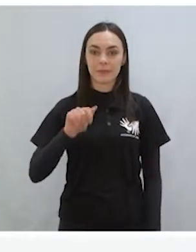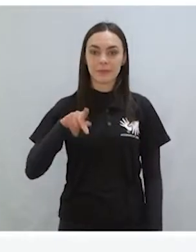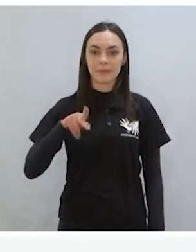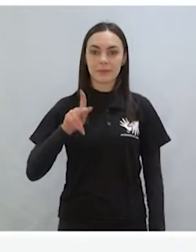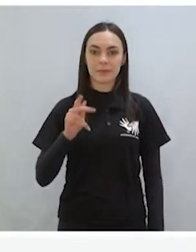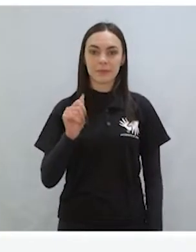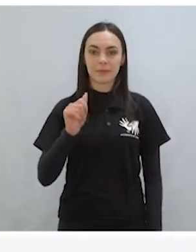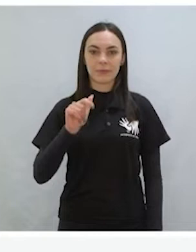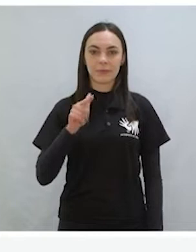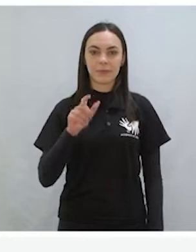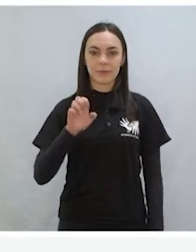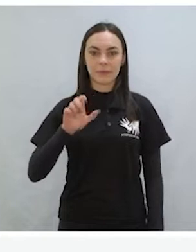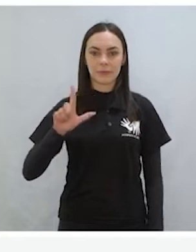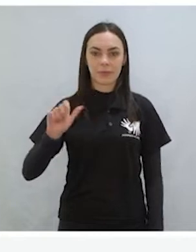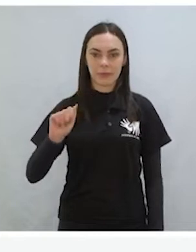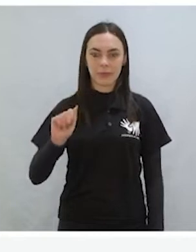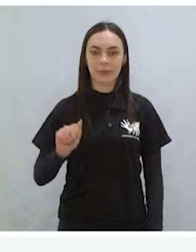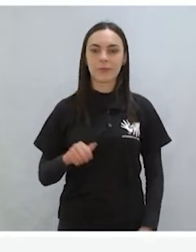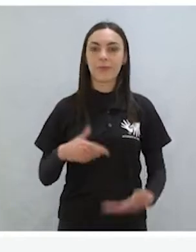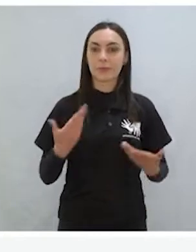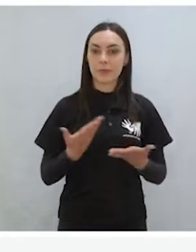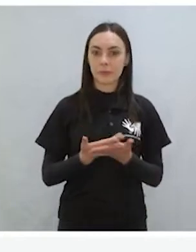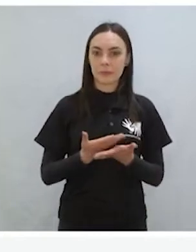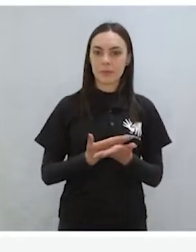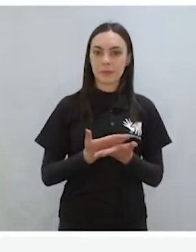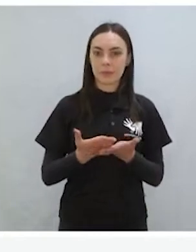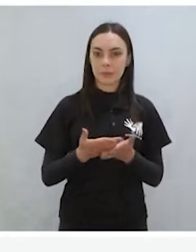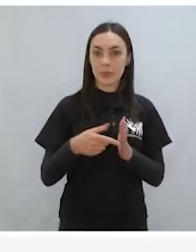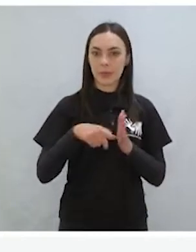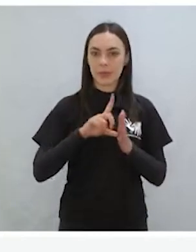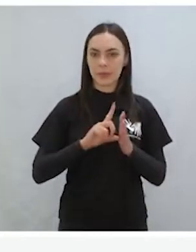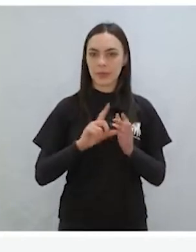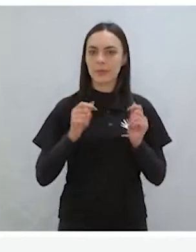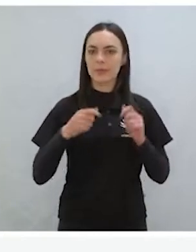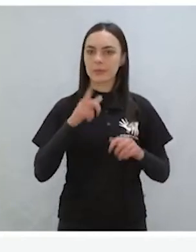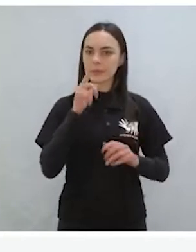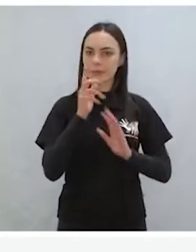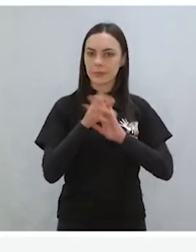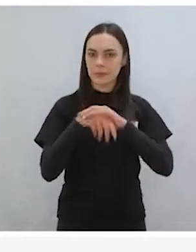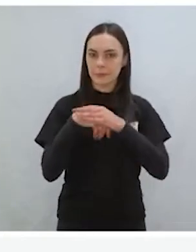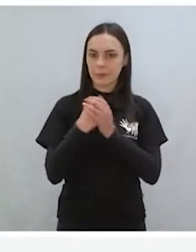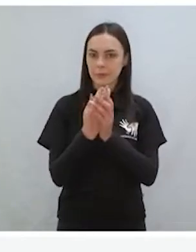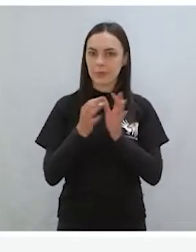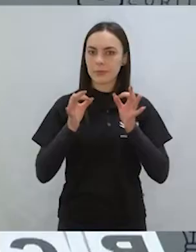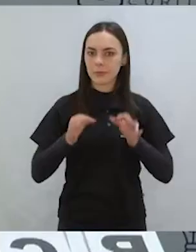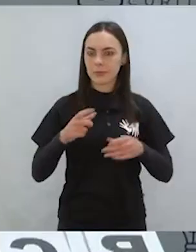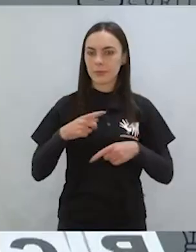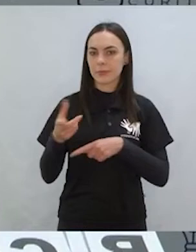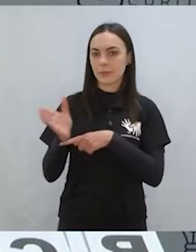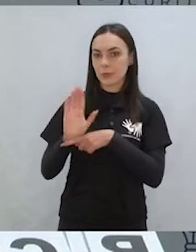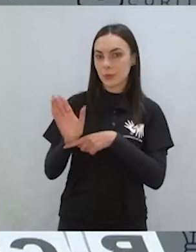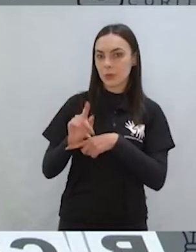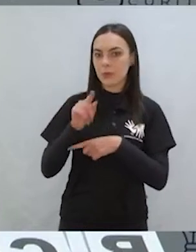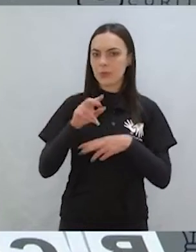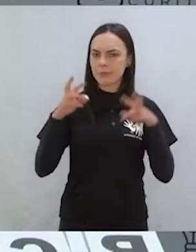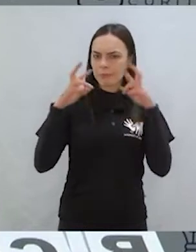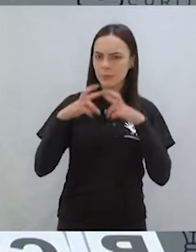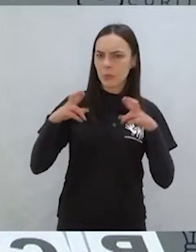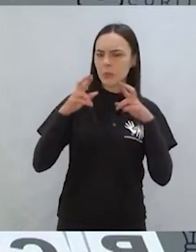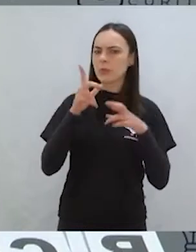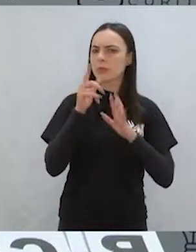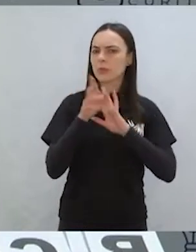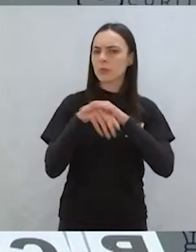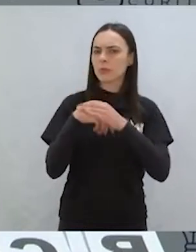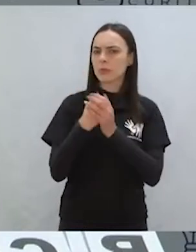Rafaela. E antes da gente começar, vamos lavar as mãos corretamente. Eu trouxe um vídeo para que vocês observem